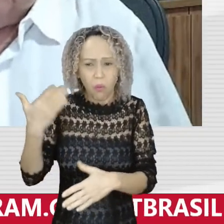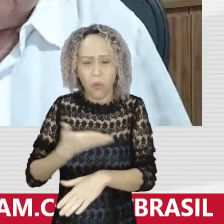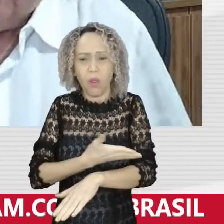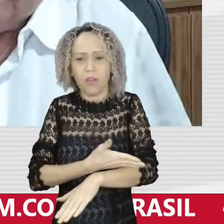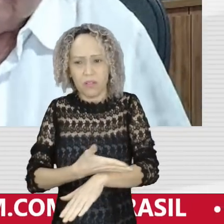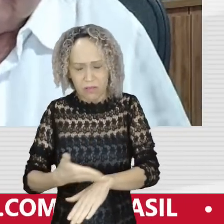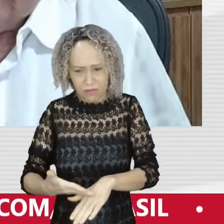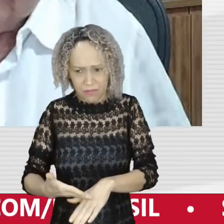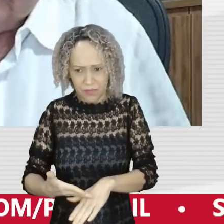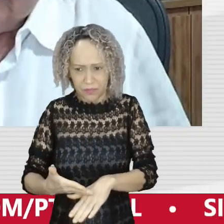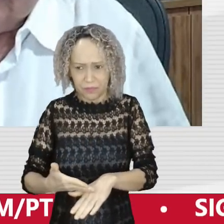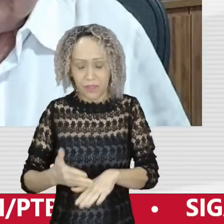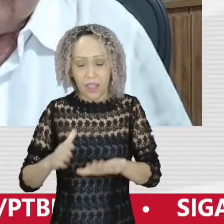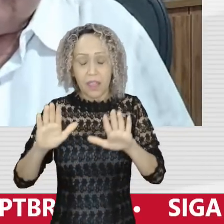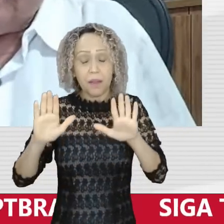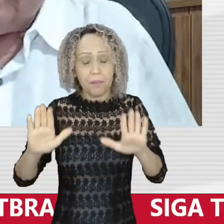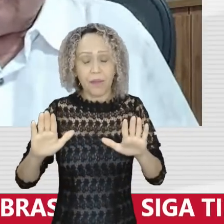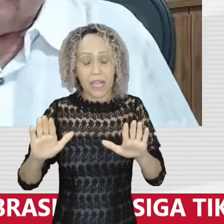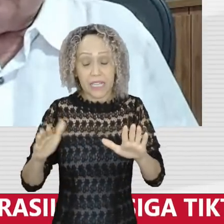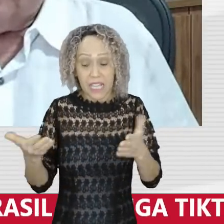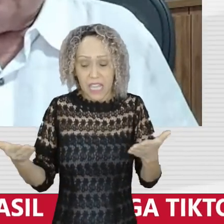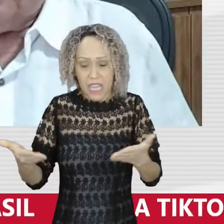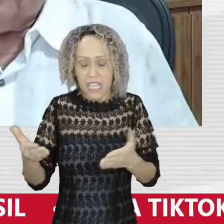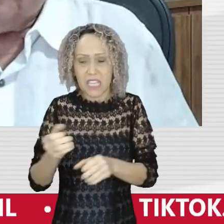uma reflexão profunda e